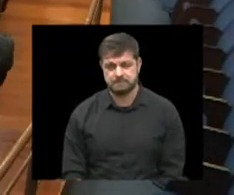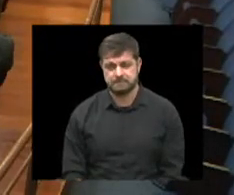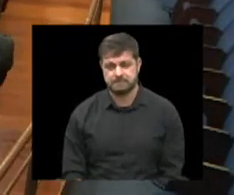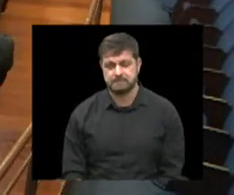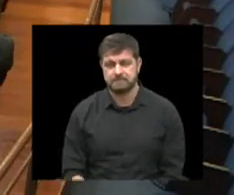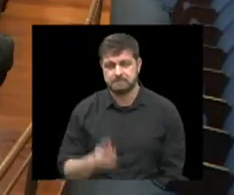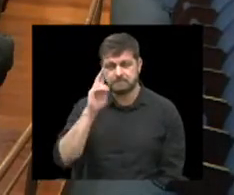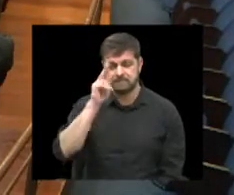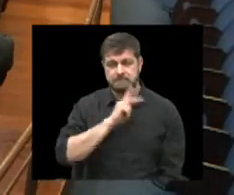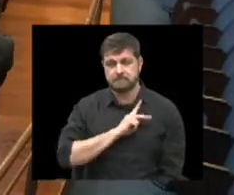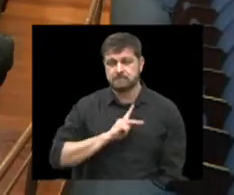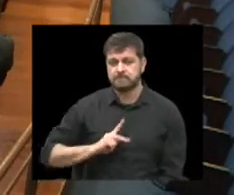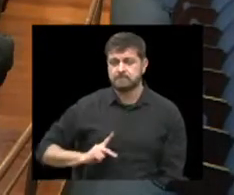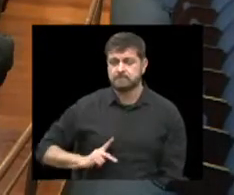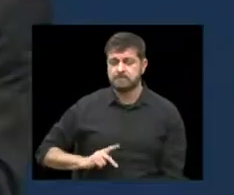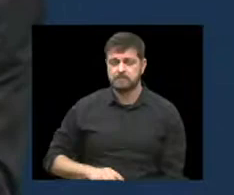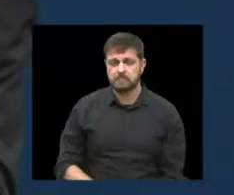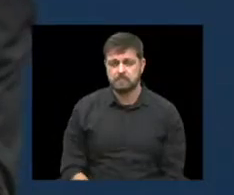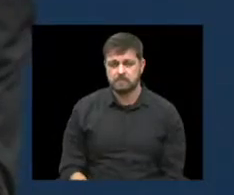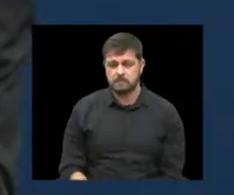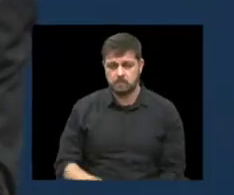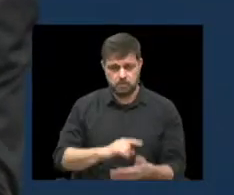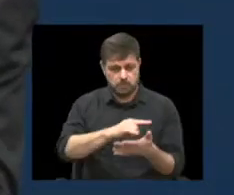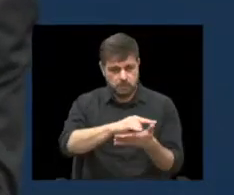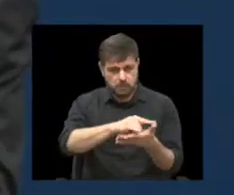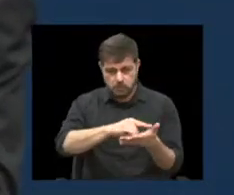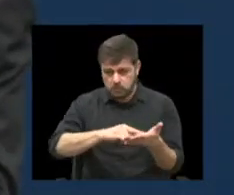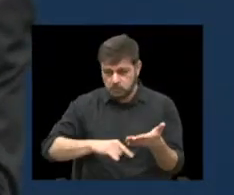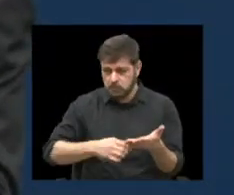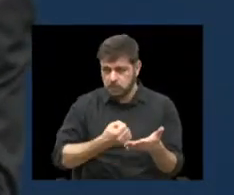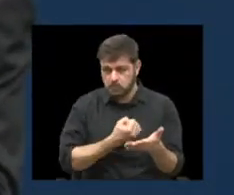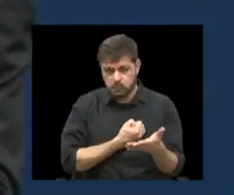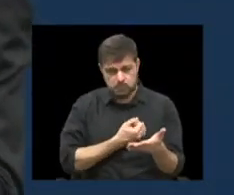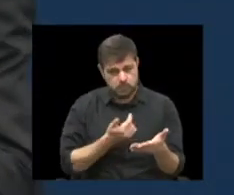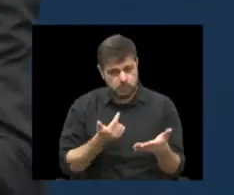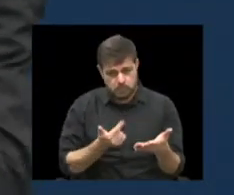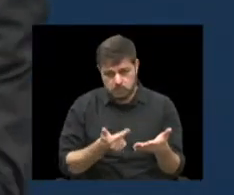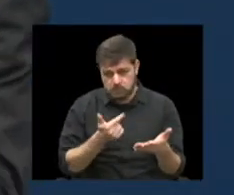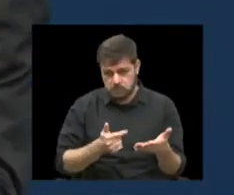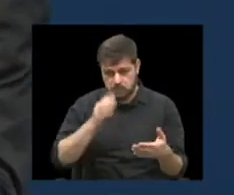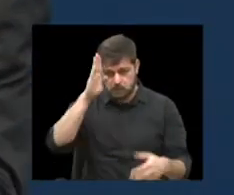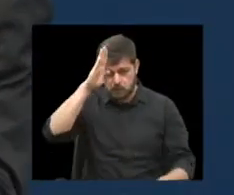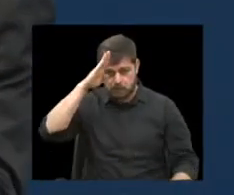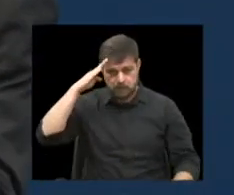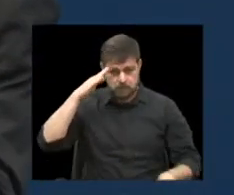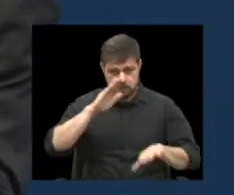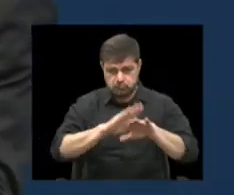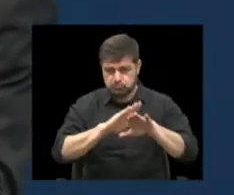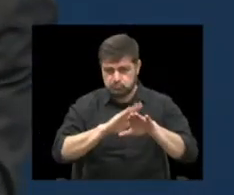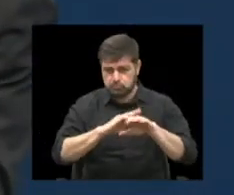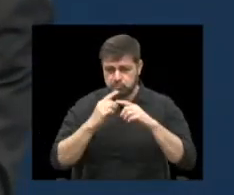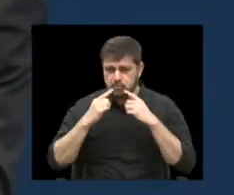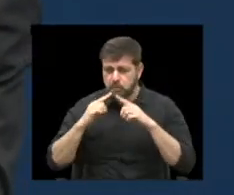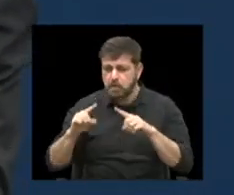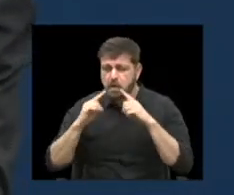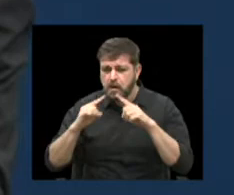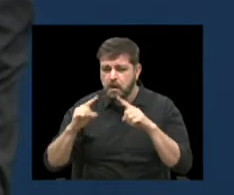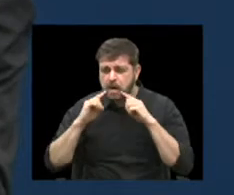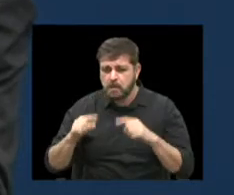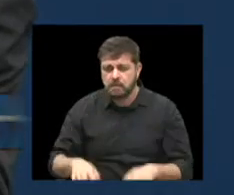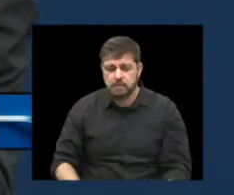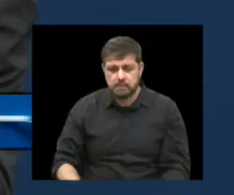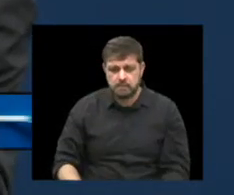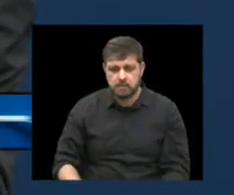Senhor presidente, moção sem número do nobre vereador Pedro Torinho, que protesta contra as alterações da Base